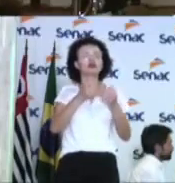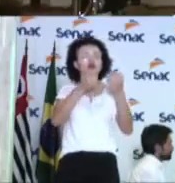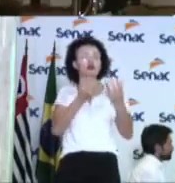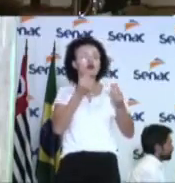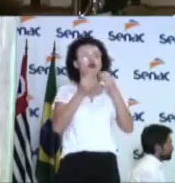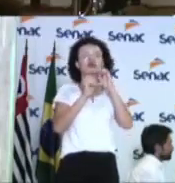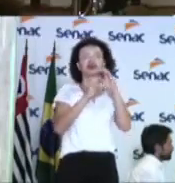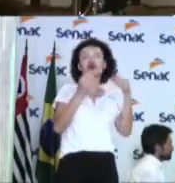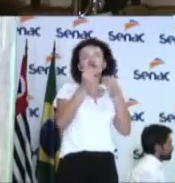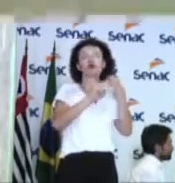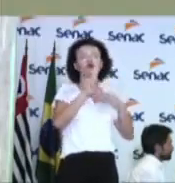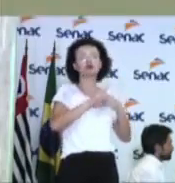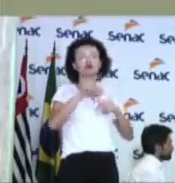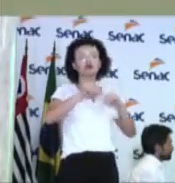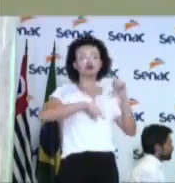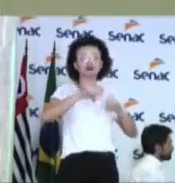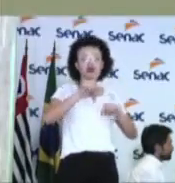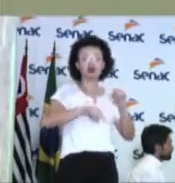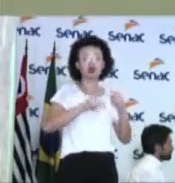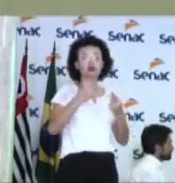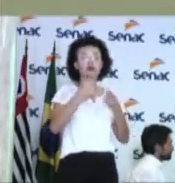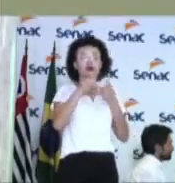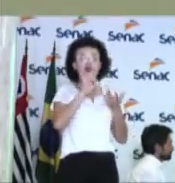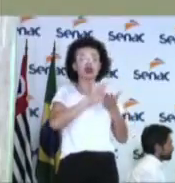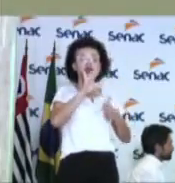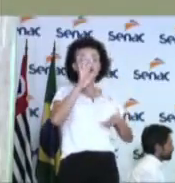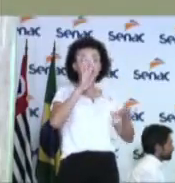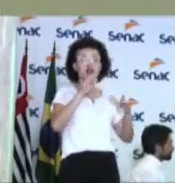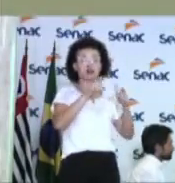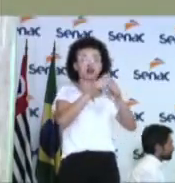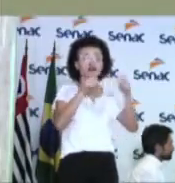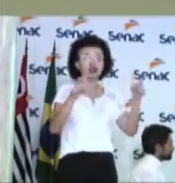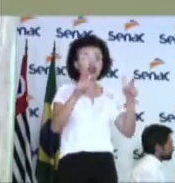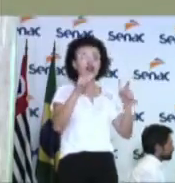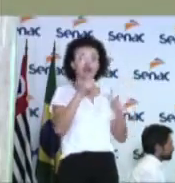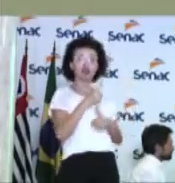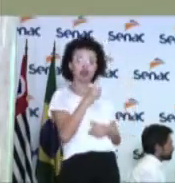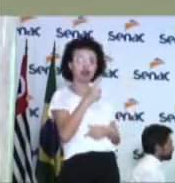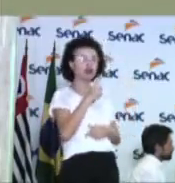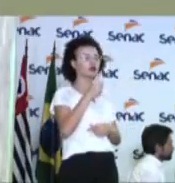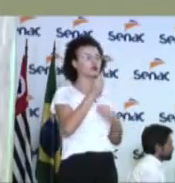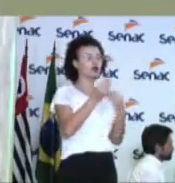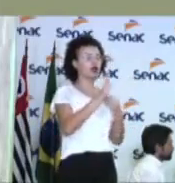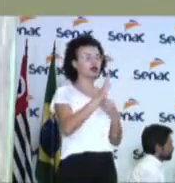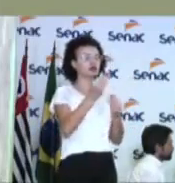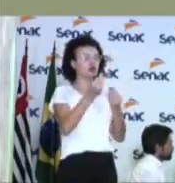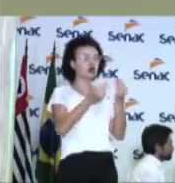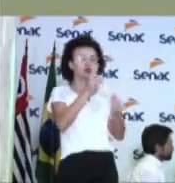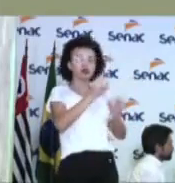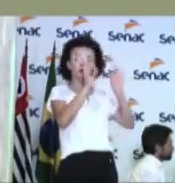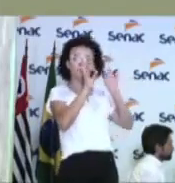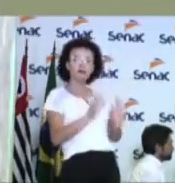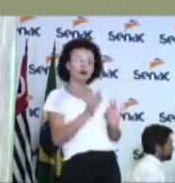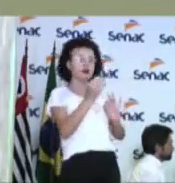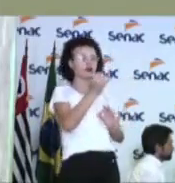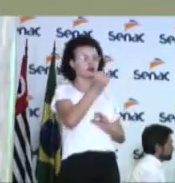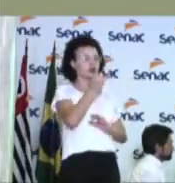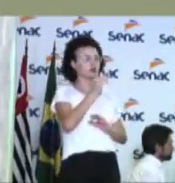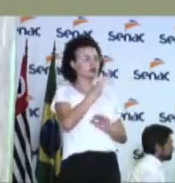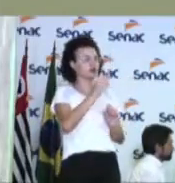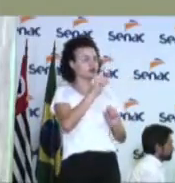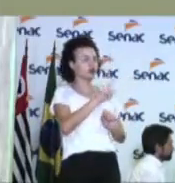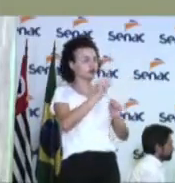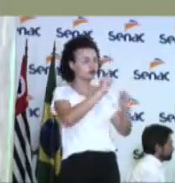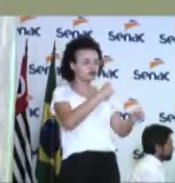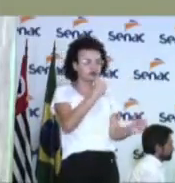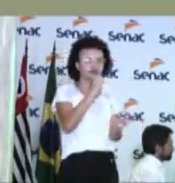nossos produtos. Porque às vezes as pessoas têm um 4x4, mas não necessariamente elas sabem o que fazer, ou como sair de uma situação de lama, ou como atravessar, enfim, uma areia. Então